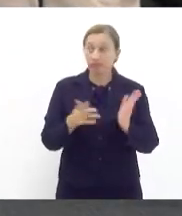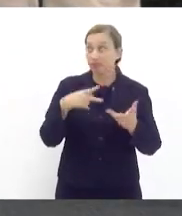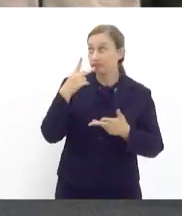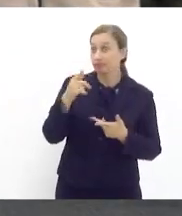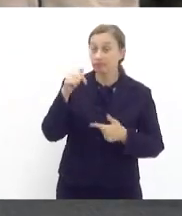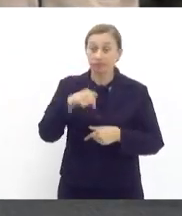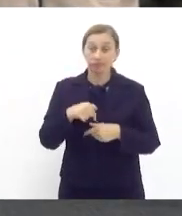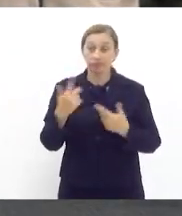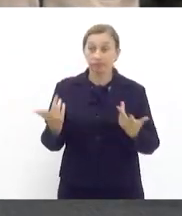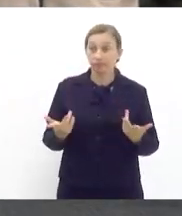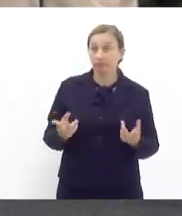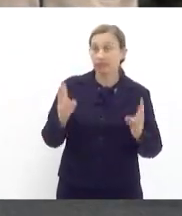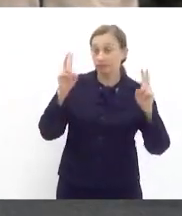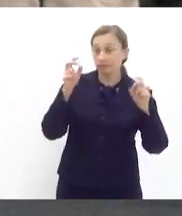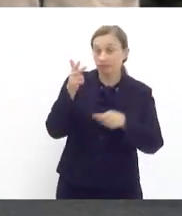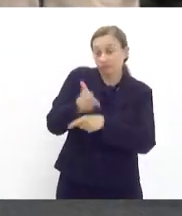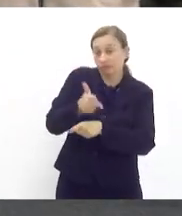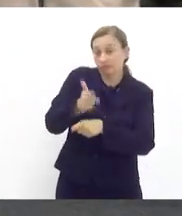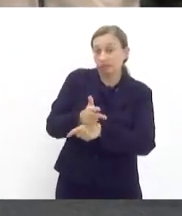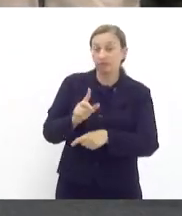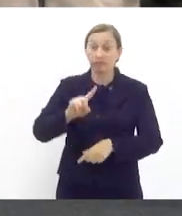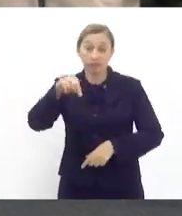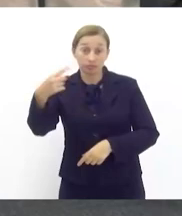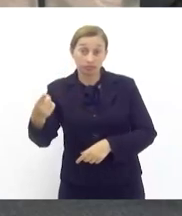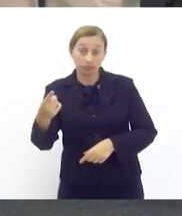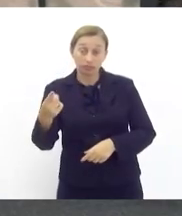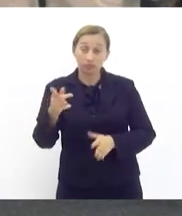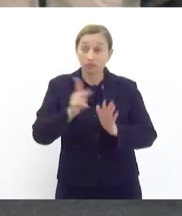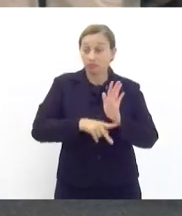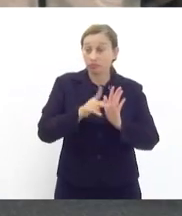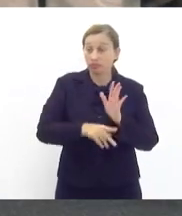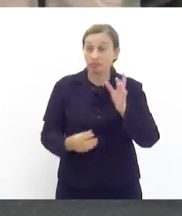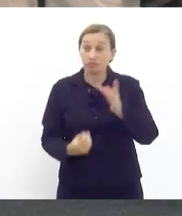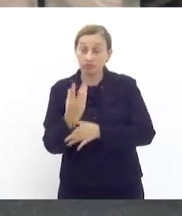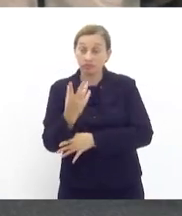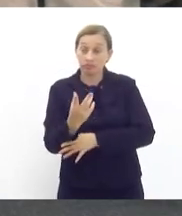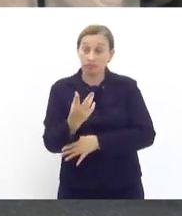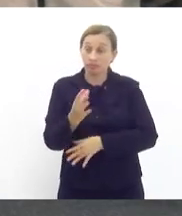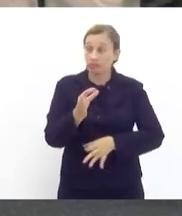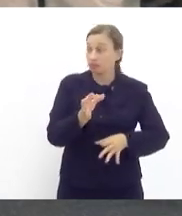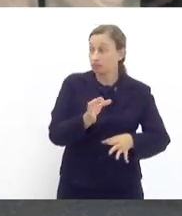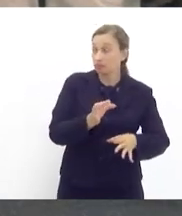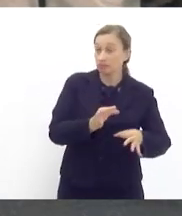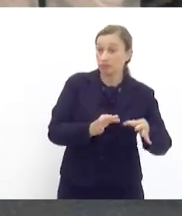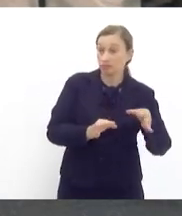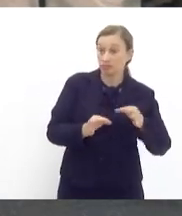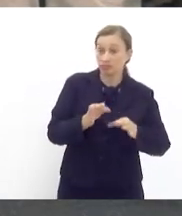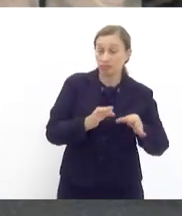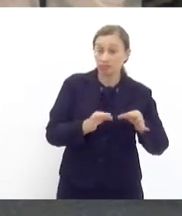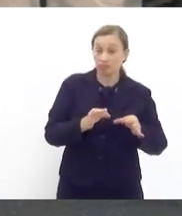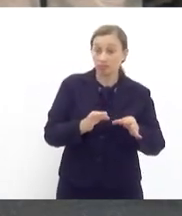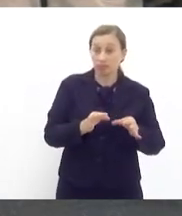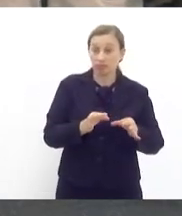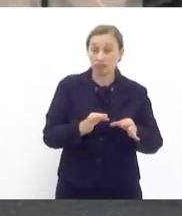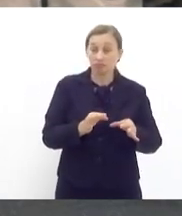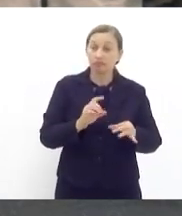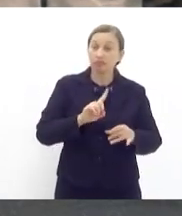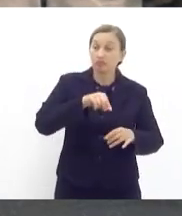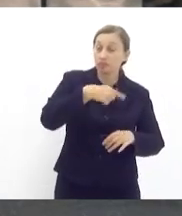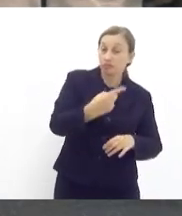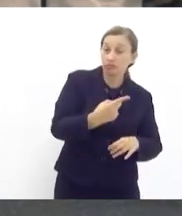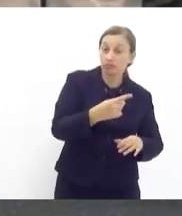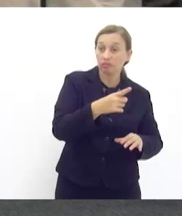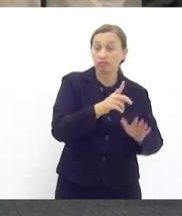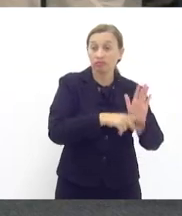aqui para a questão de uma câmera vem outro projeto aqui que fala da criação de um programa de segurança aí vem outro projeto aqui que fala que tem que ter